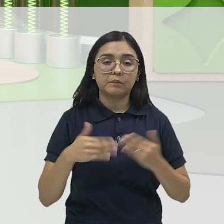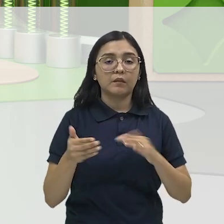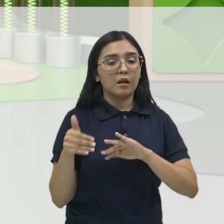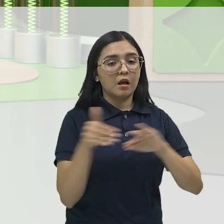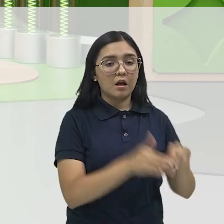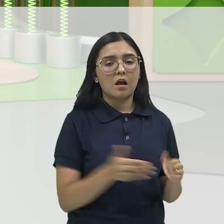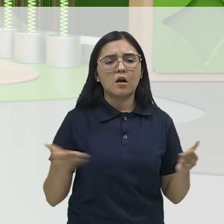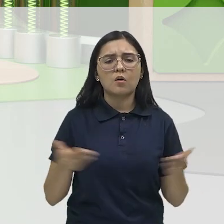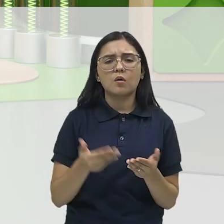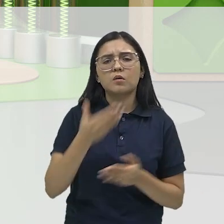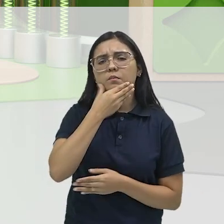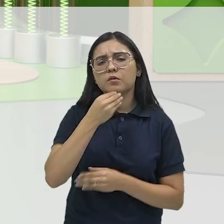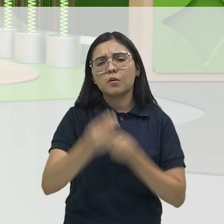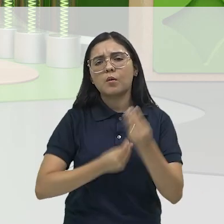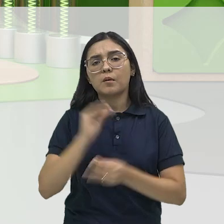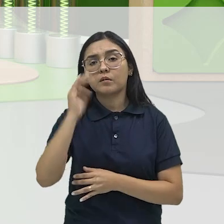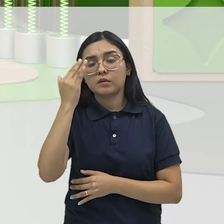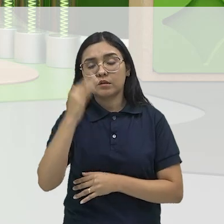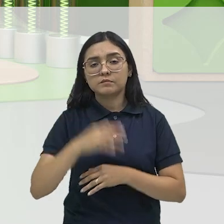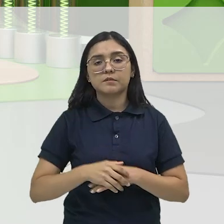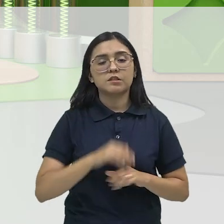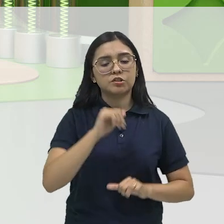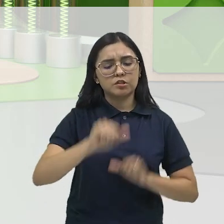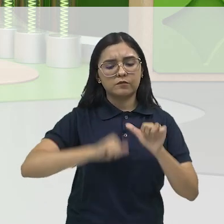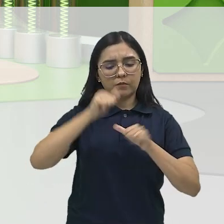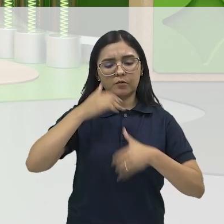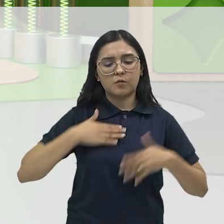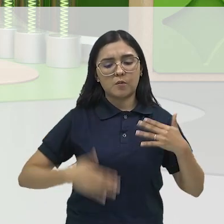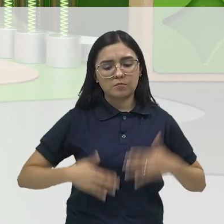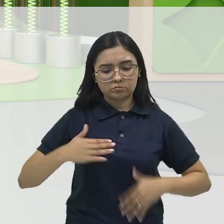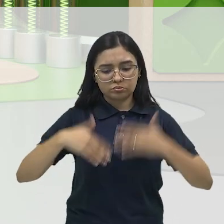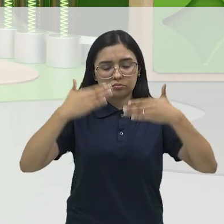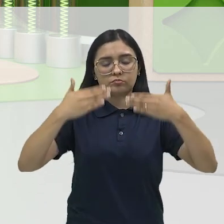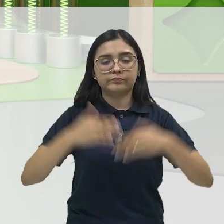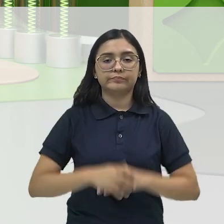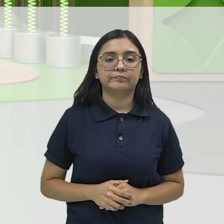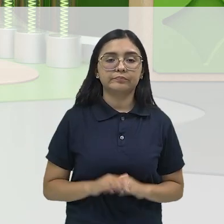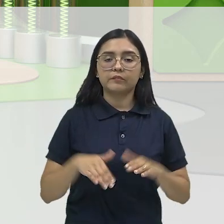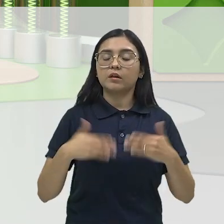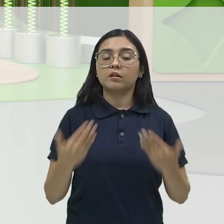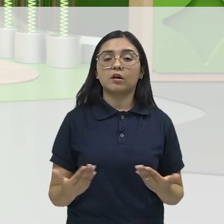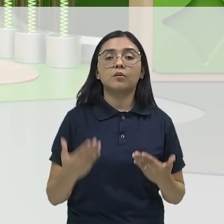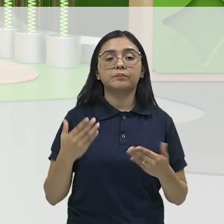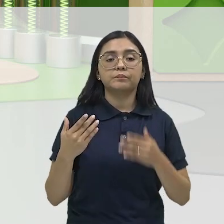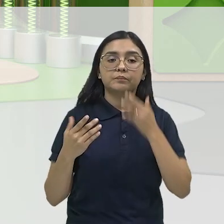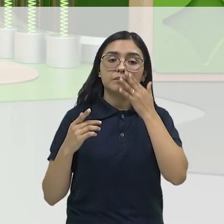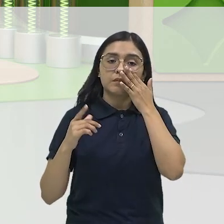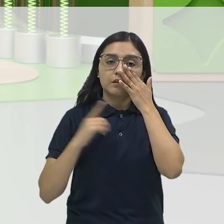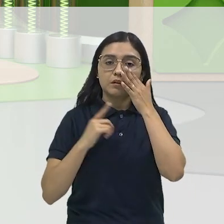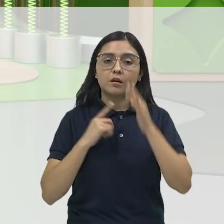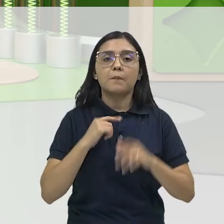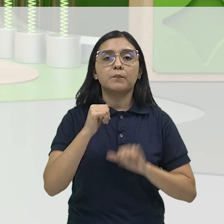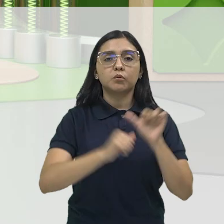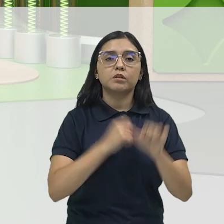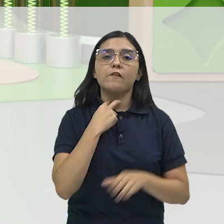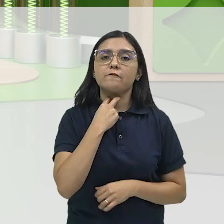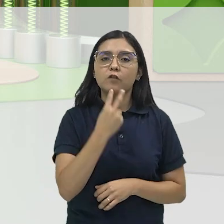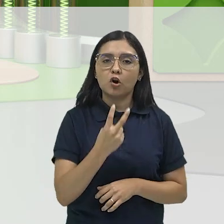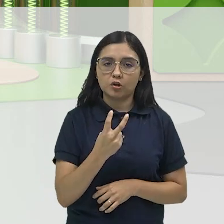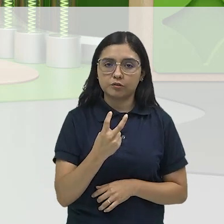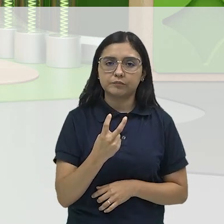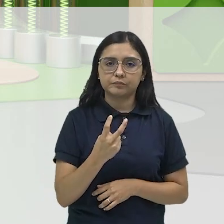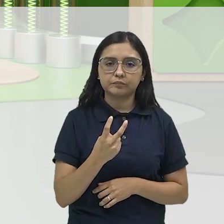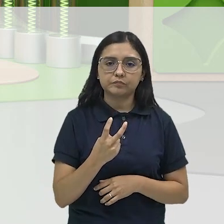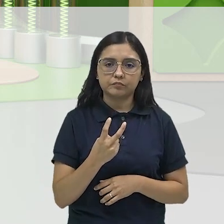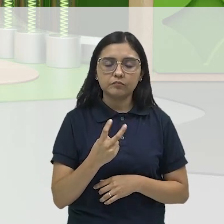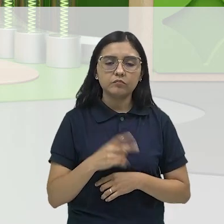e nos meninos, como é que acontece essas transformações? No caso dos meninos, a gente tem alteração na voz que se torna